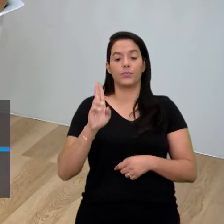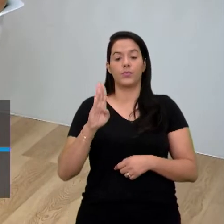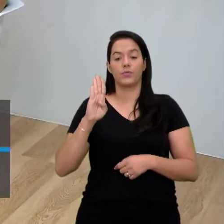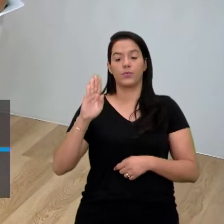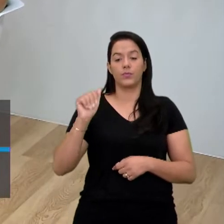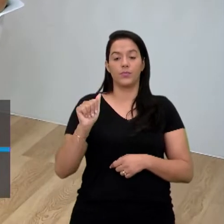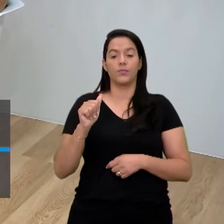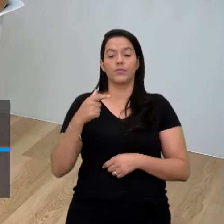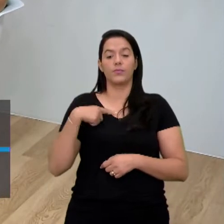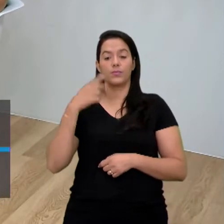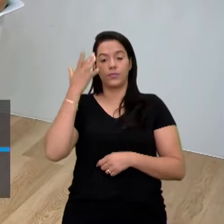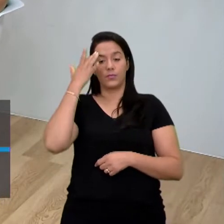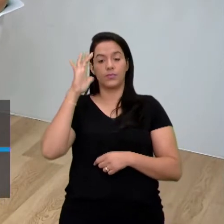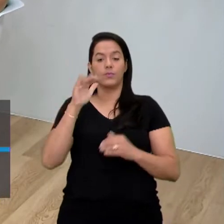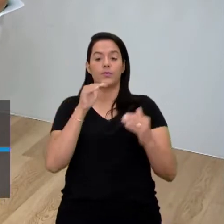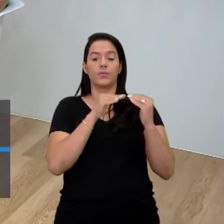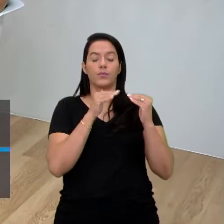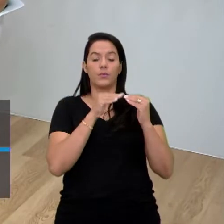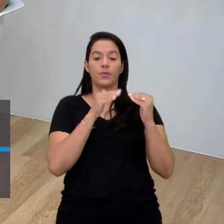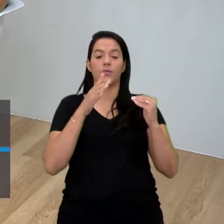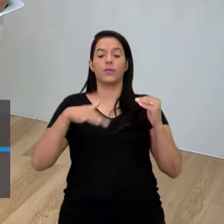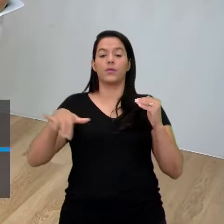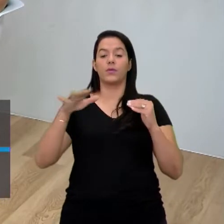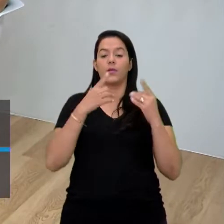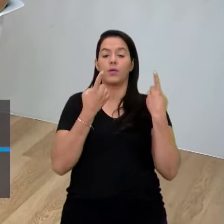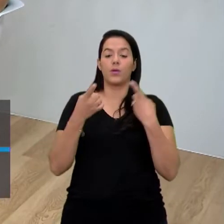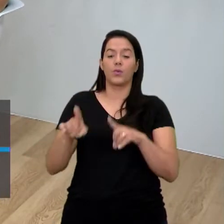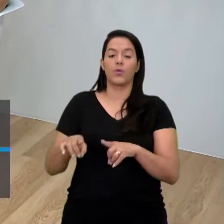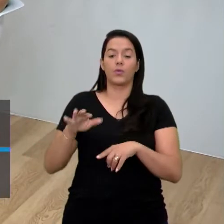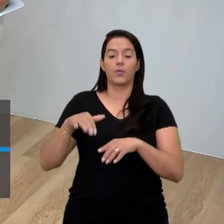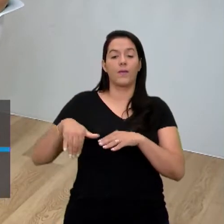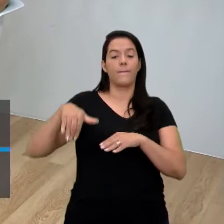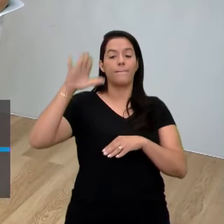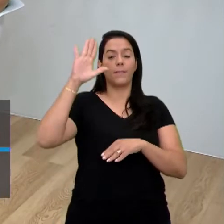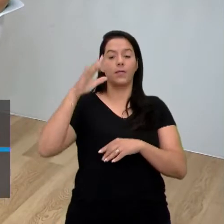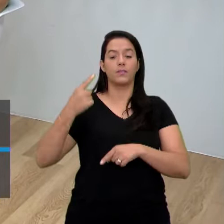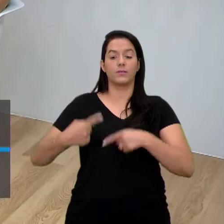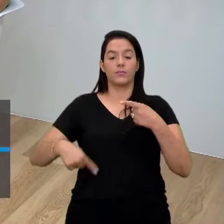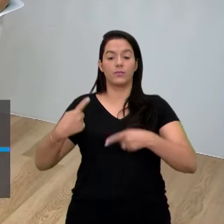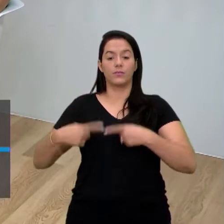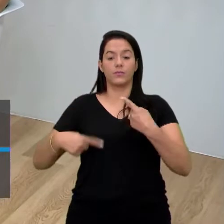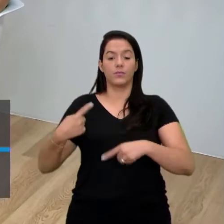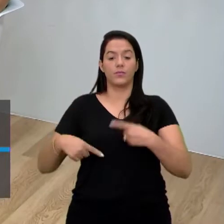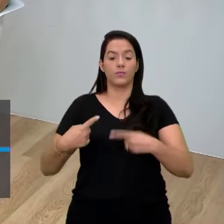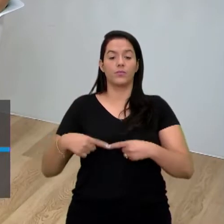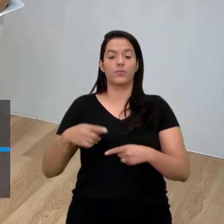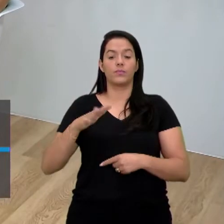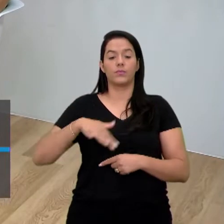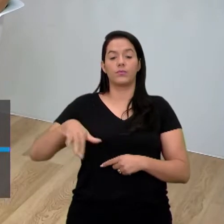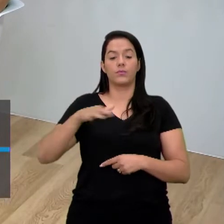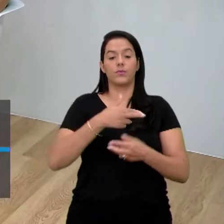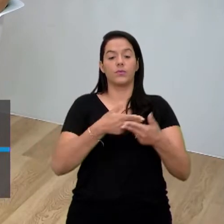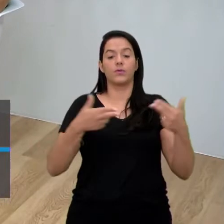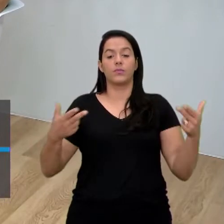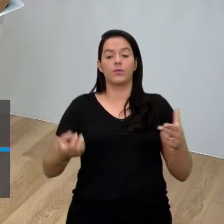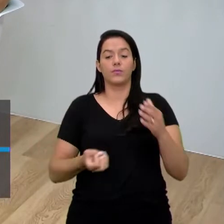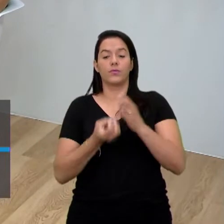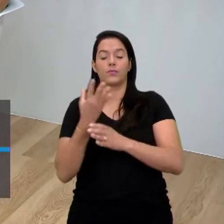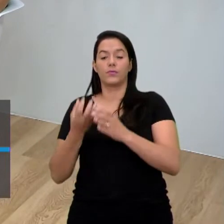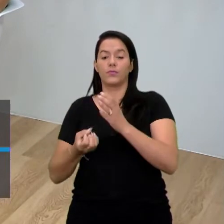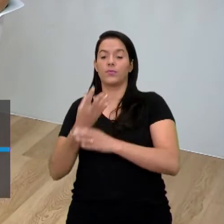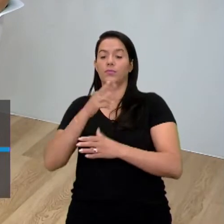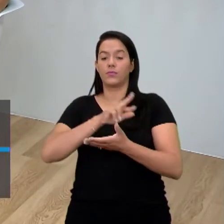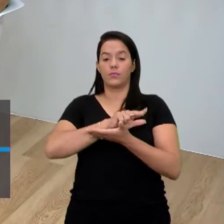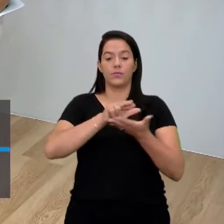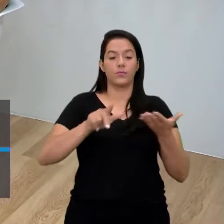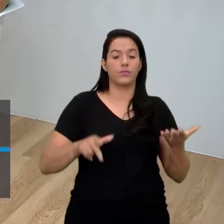você concorda, mas eu acho que o maior preconceito que a gente tem contra Cuba é muito mais o aspecto político, né? São os estereótipos construídos. Os estereótipos